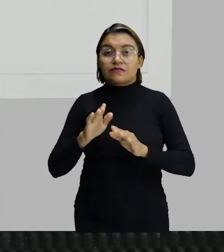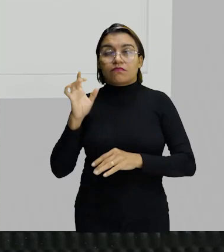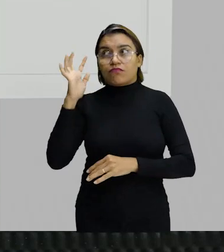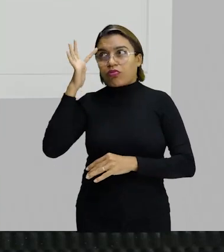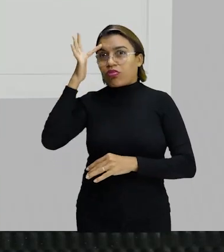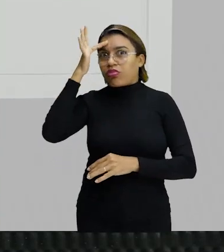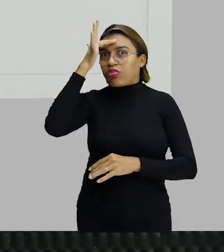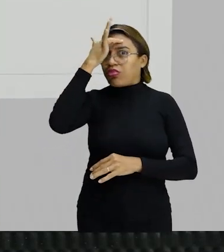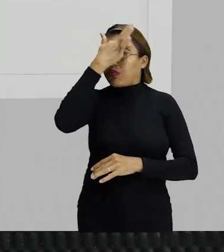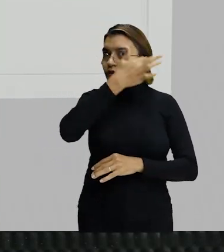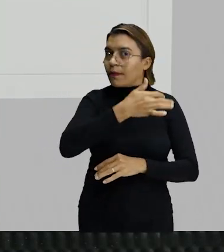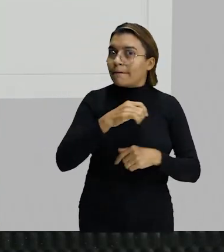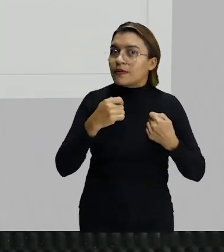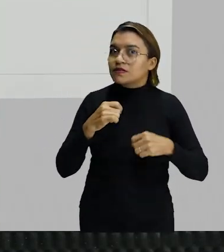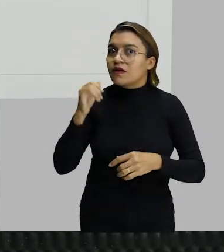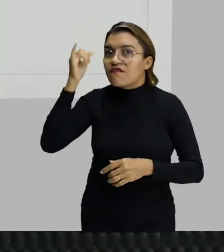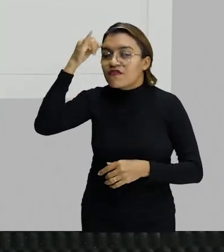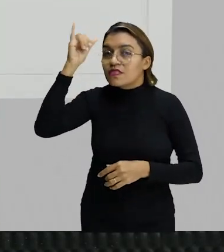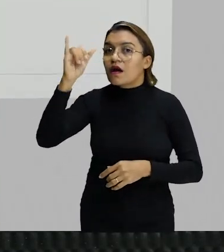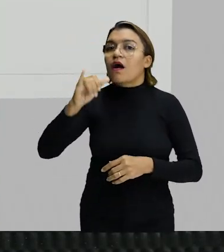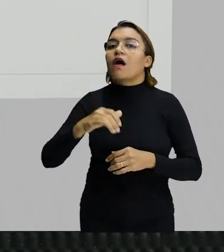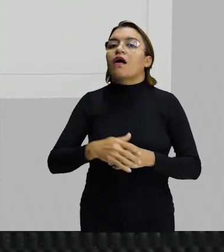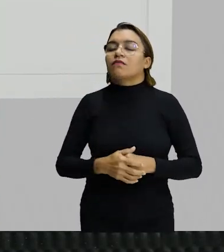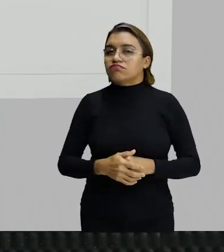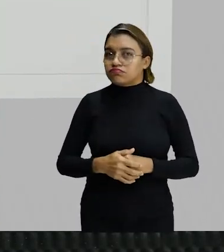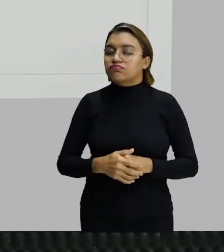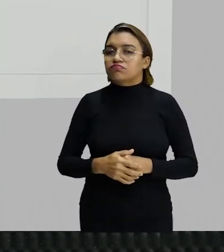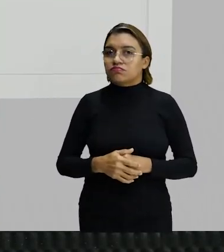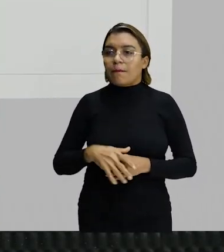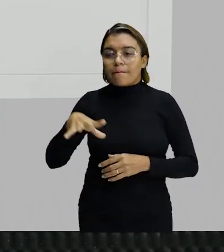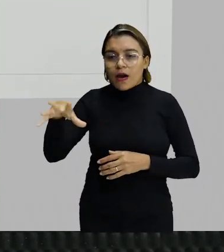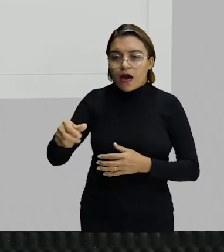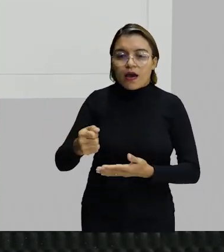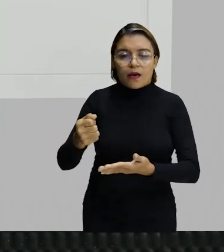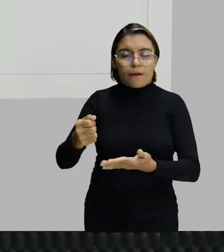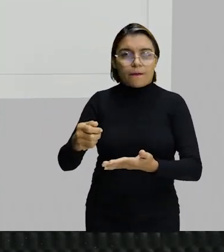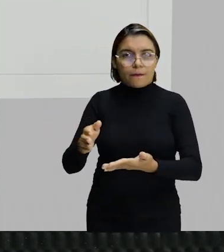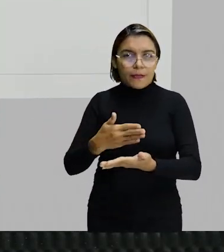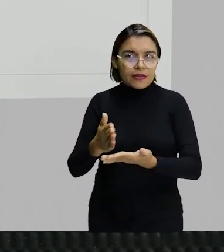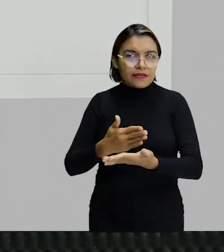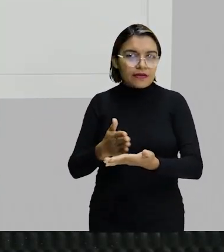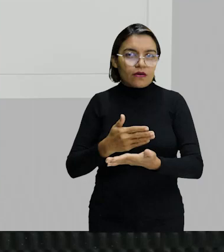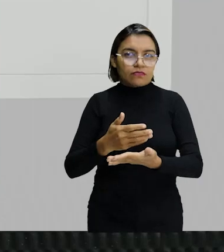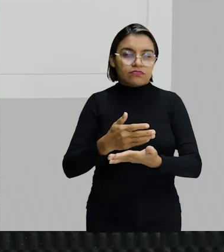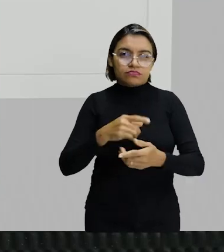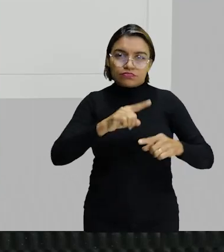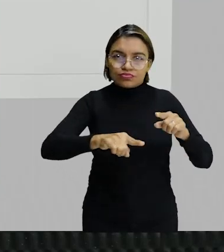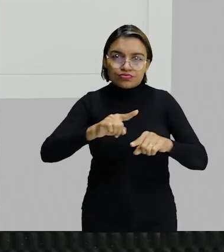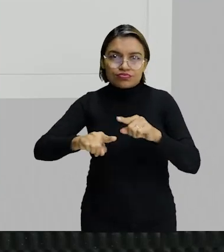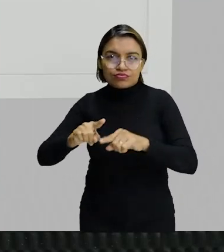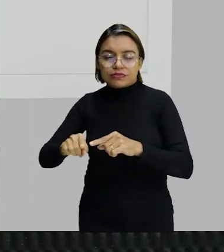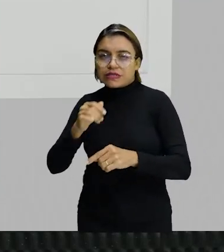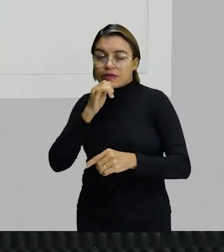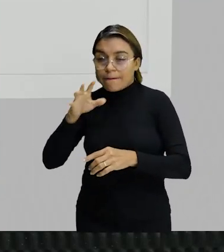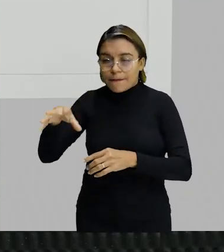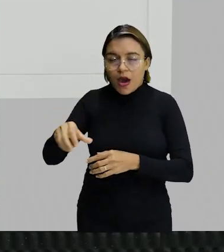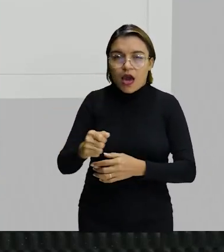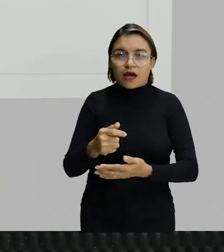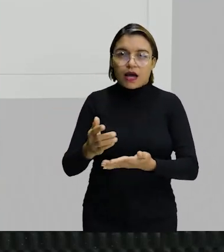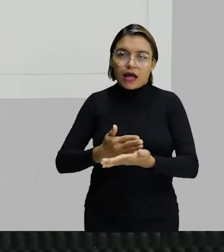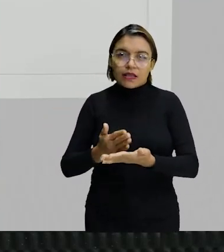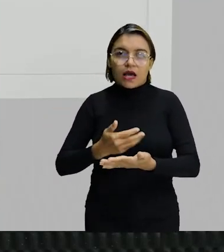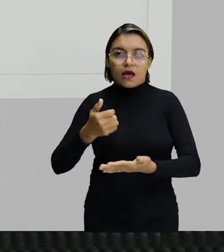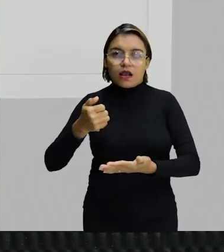evitar a nossa dispersão, eu te convido sempre a pegar todo o material, deixar aí pertinho, para que a gente possa ter, né, uma condição, uma utilidade